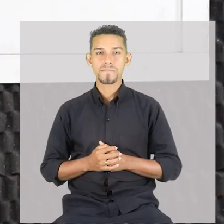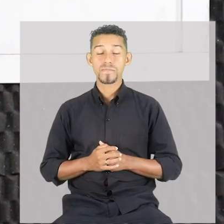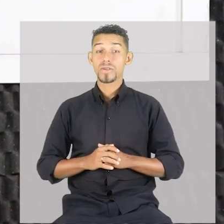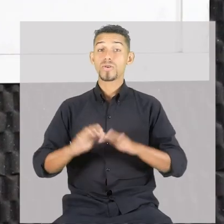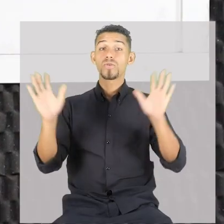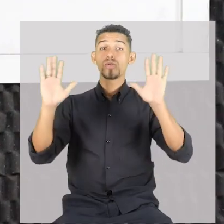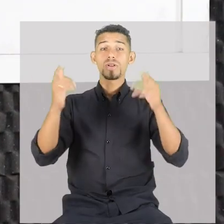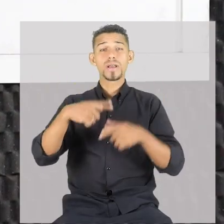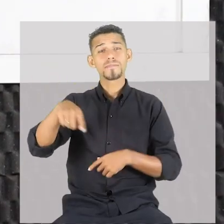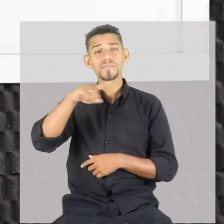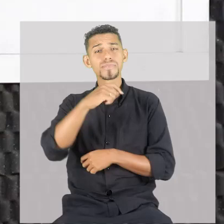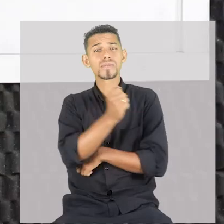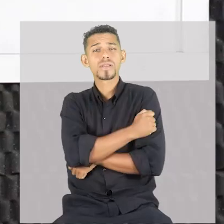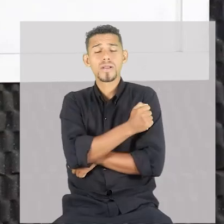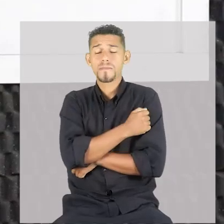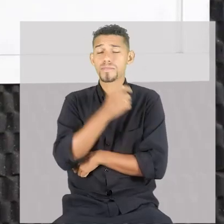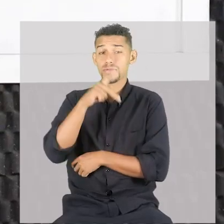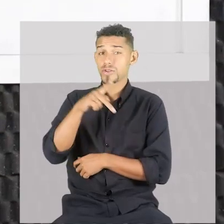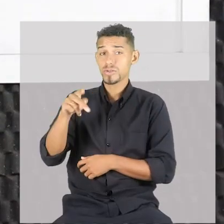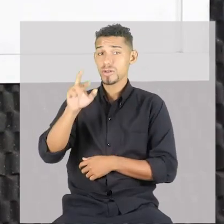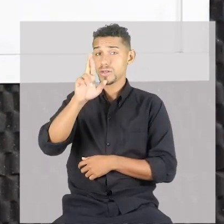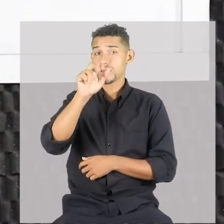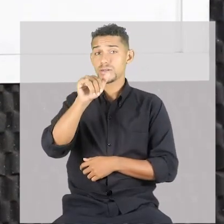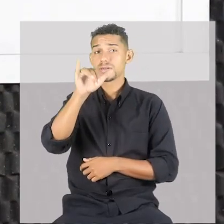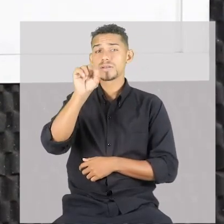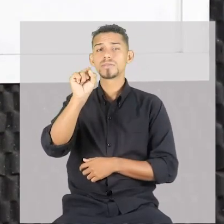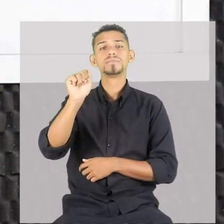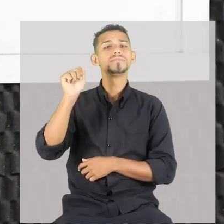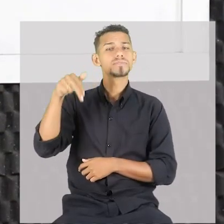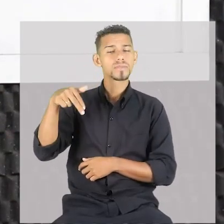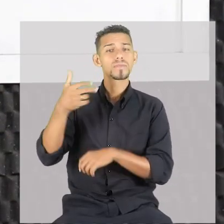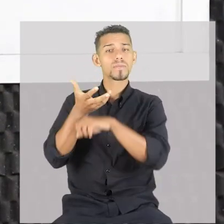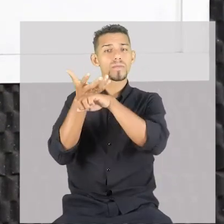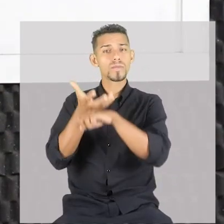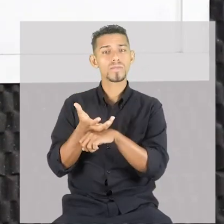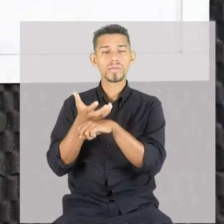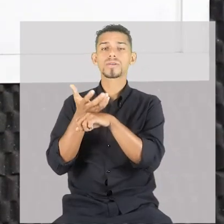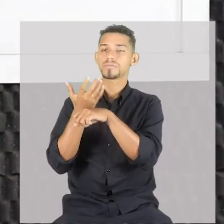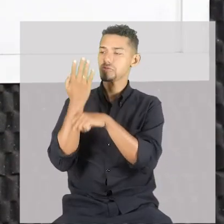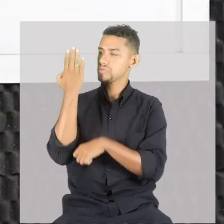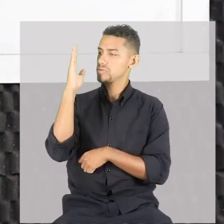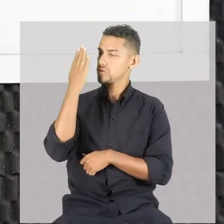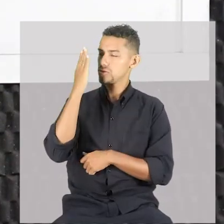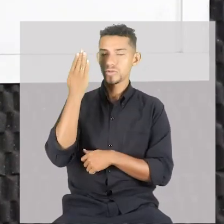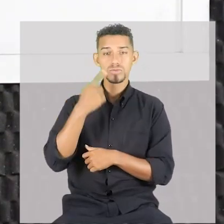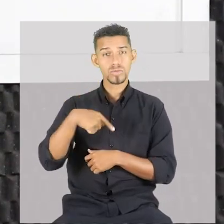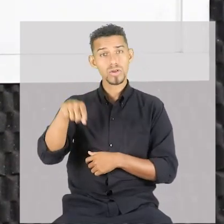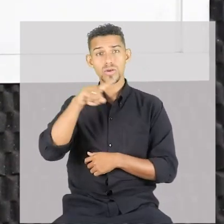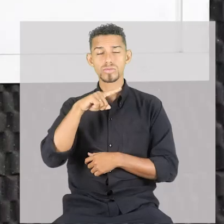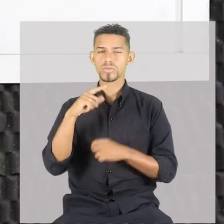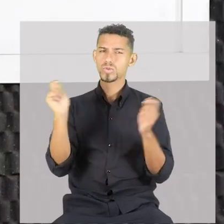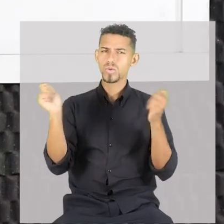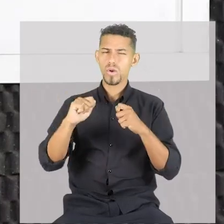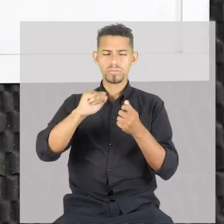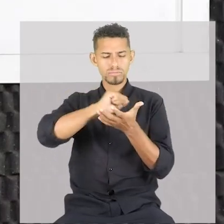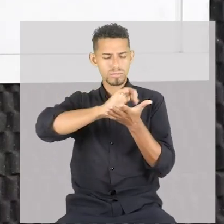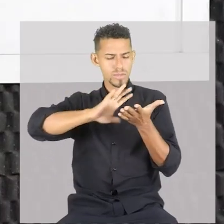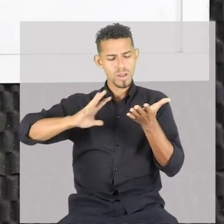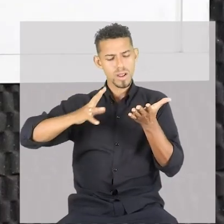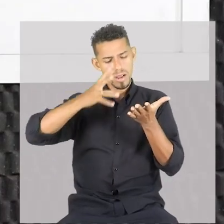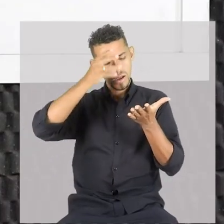E aí, turma, aqui é Raíssa, professora de Biologia. Estou aqui hoje com vocês para nossas atividades